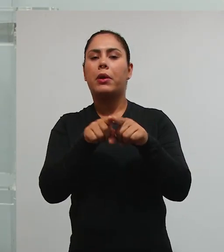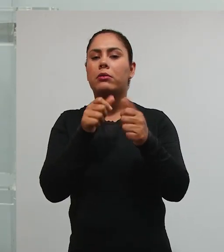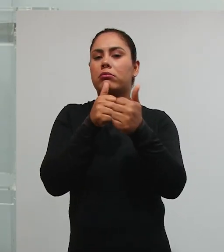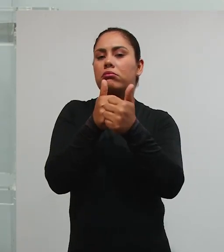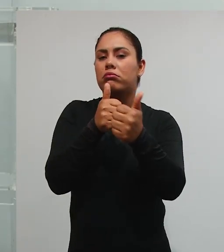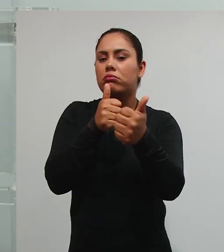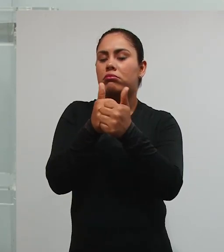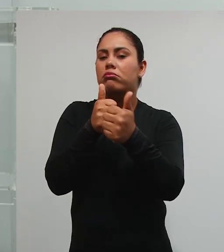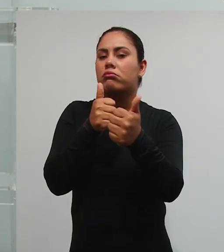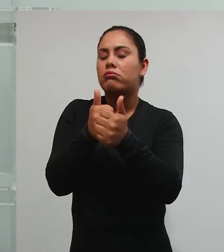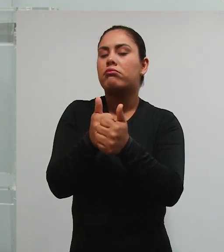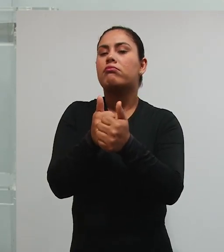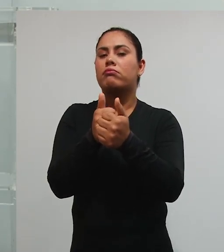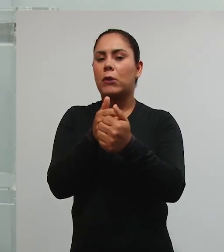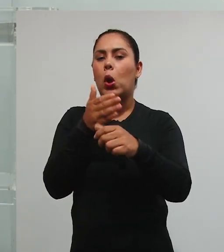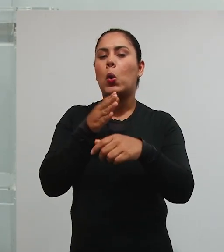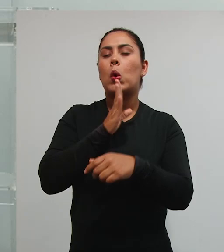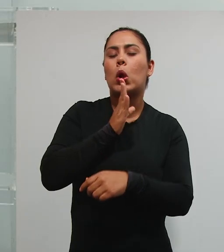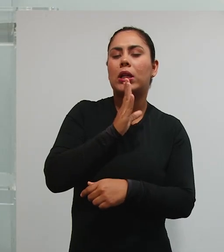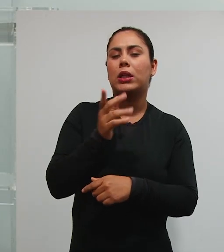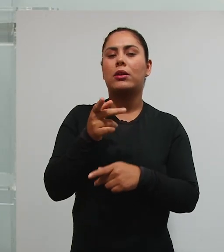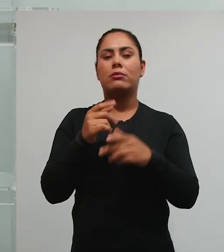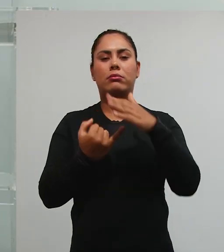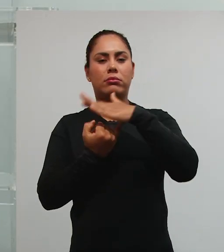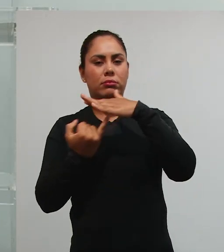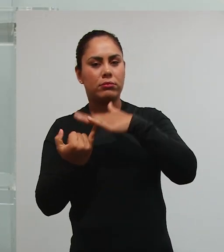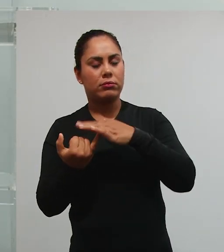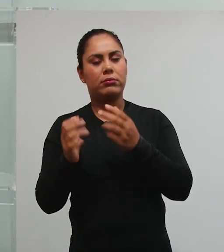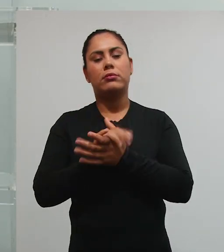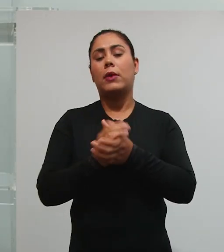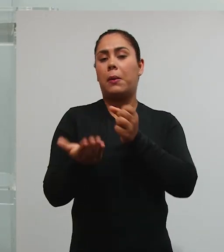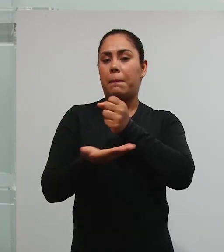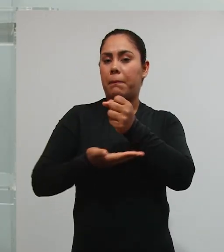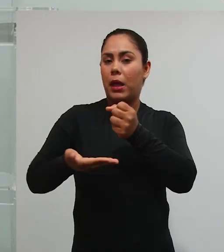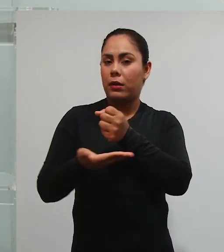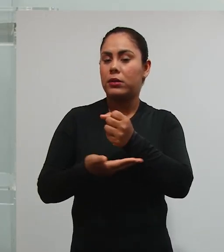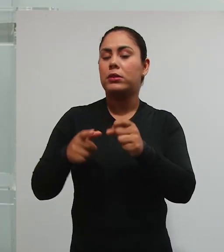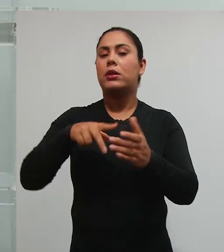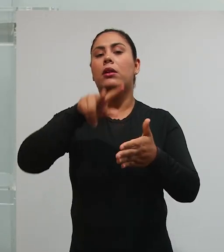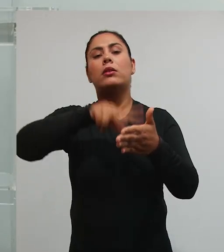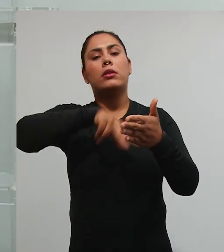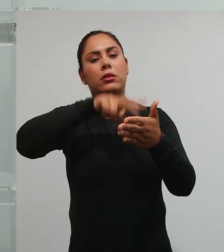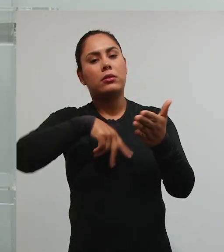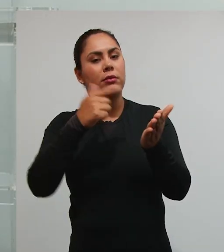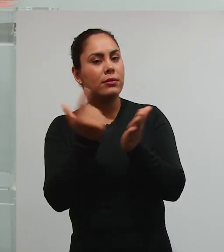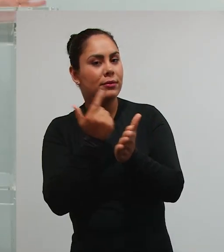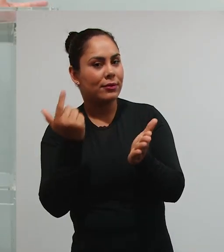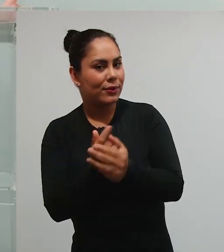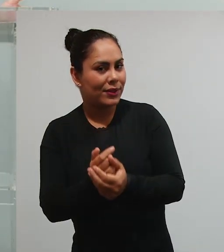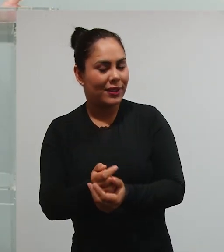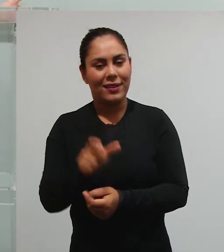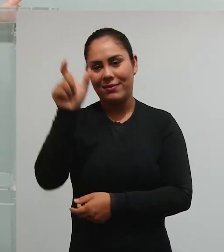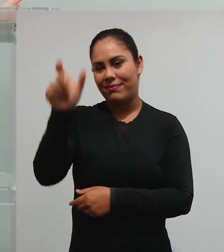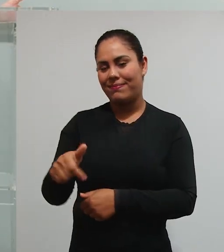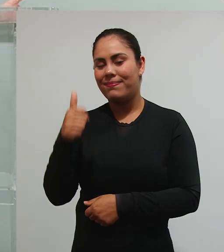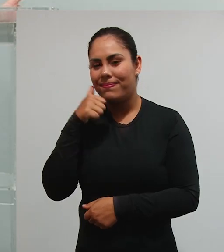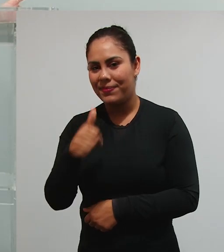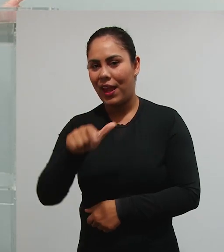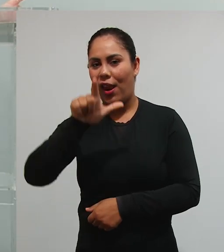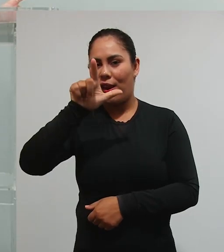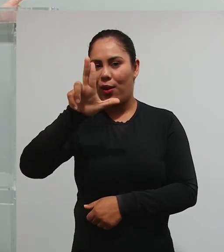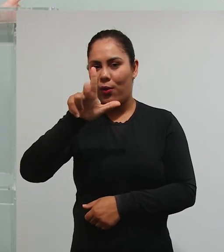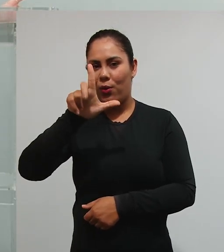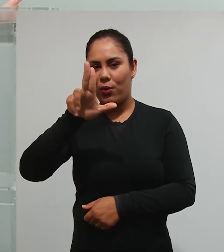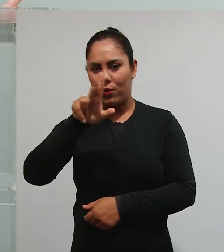as aproximações com a instituição. A etapa base, a leitura do livro de quem? Da Luluzinha.